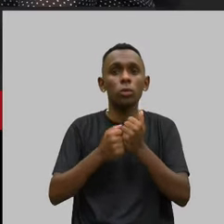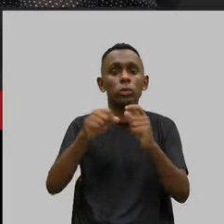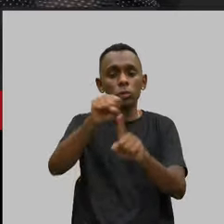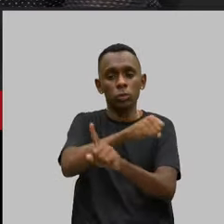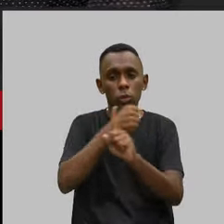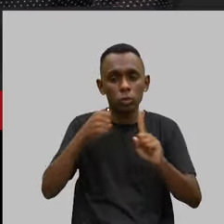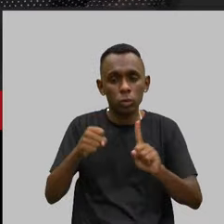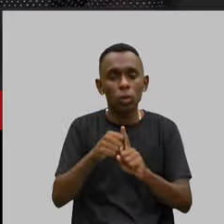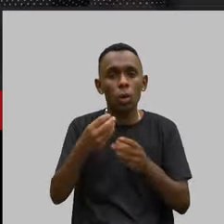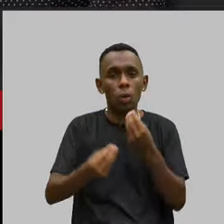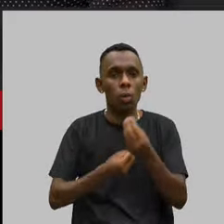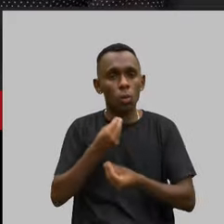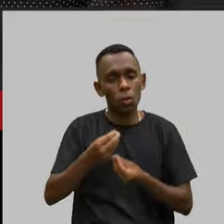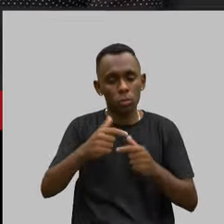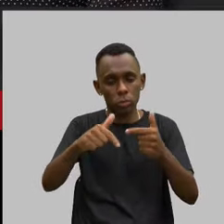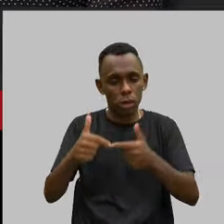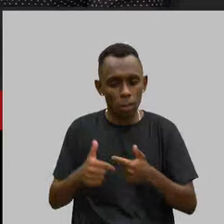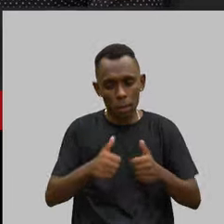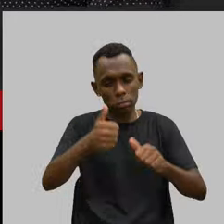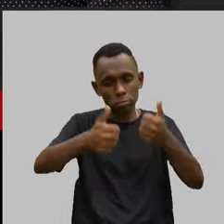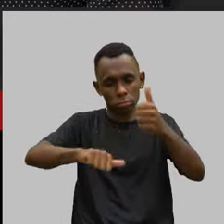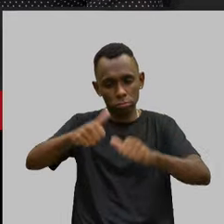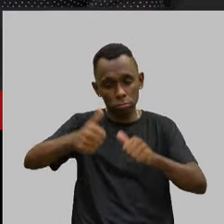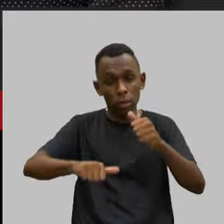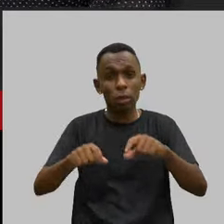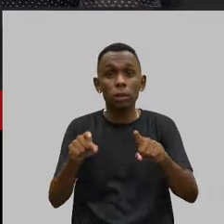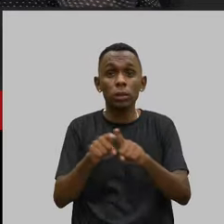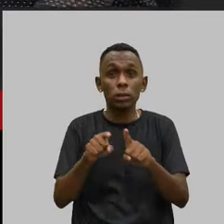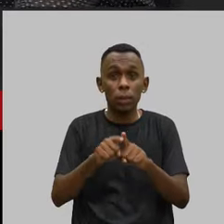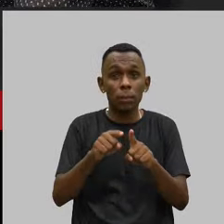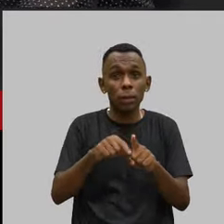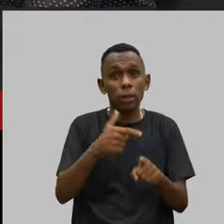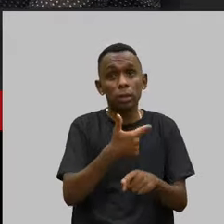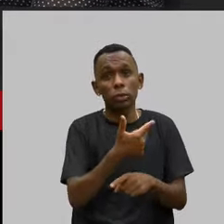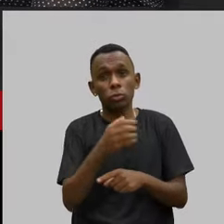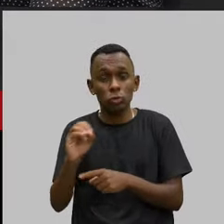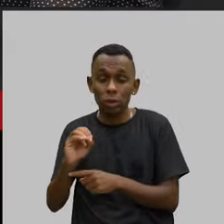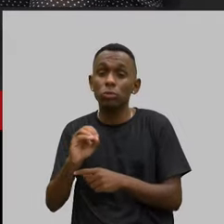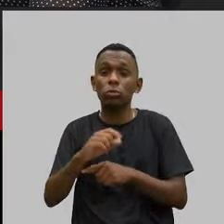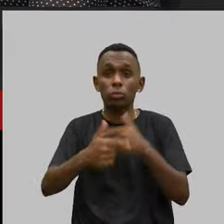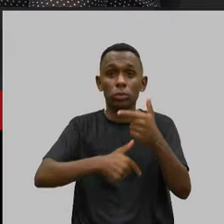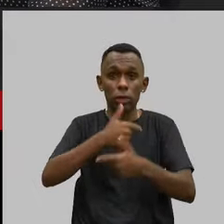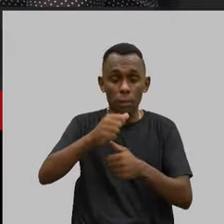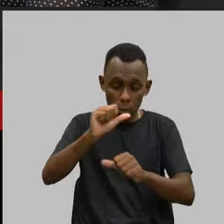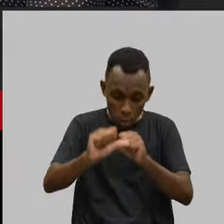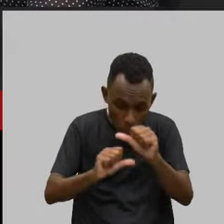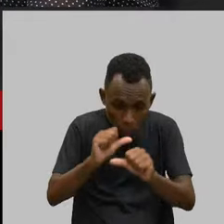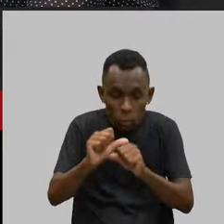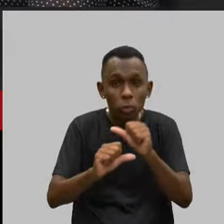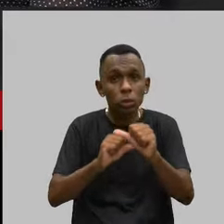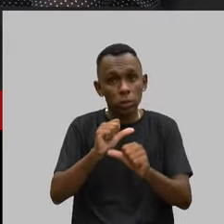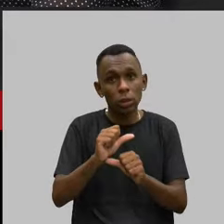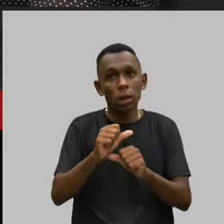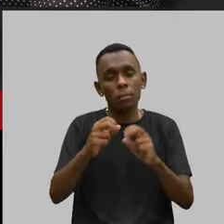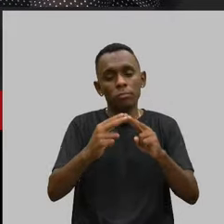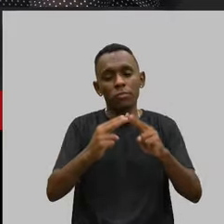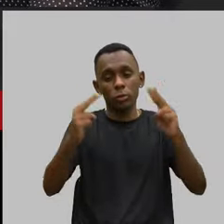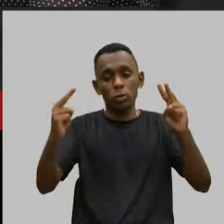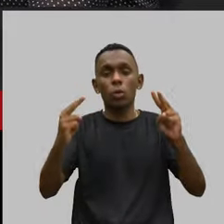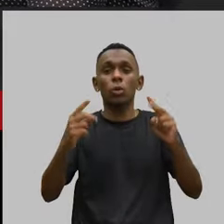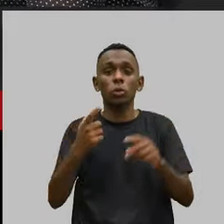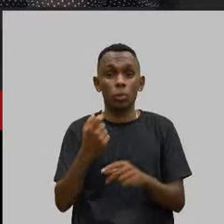que a gente faz a gente teve mais de 200 serviços de trânsito transformados eh em digitais sendo que em